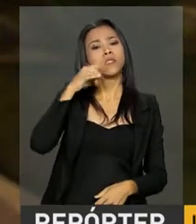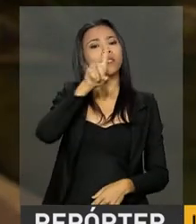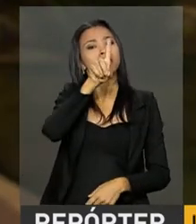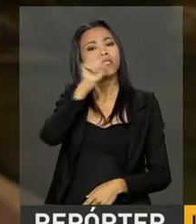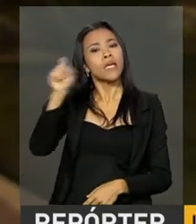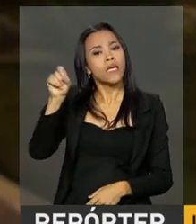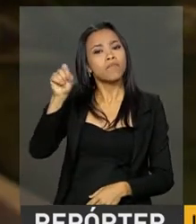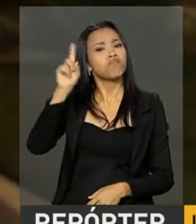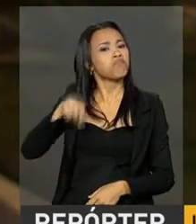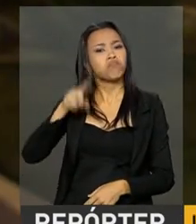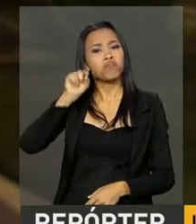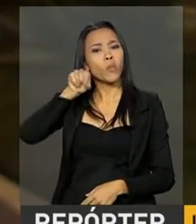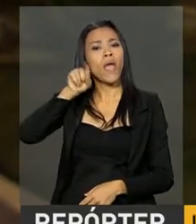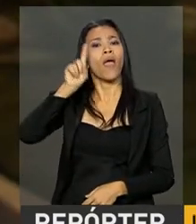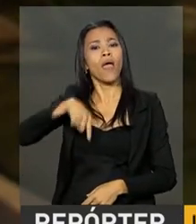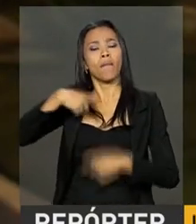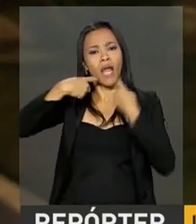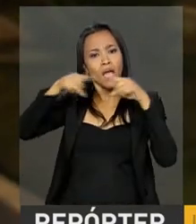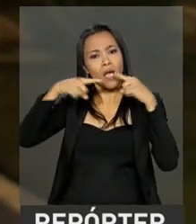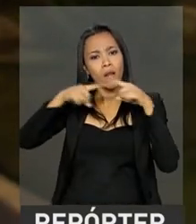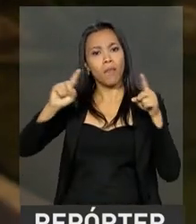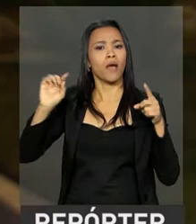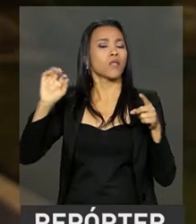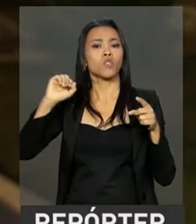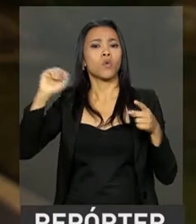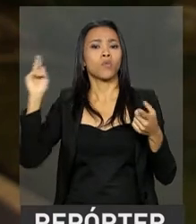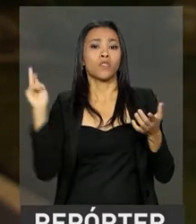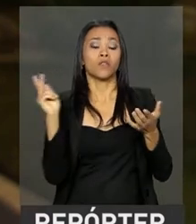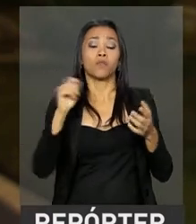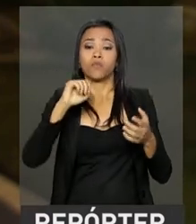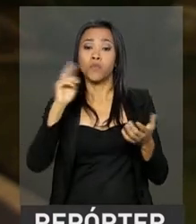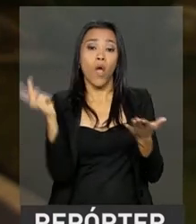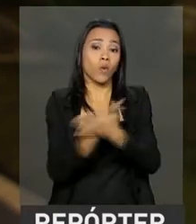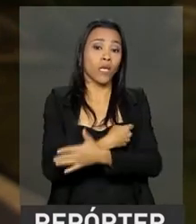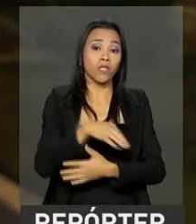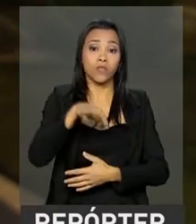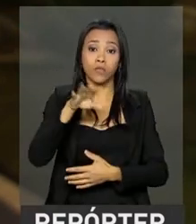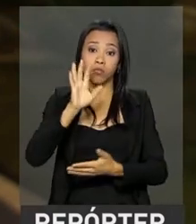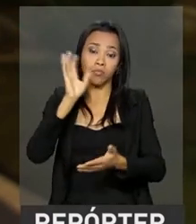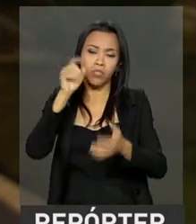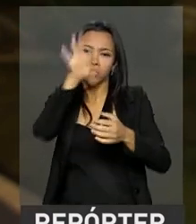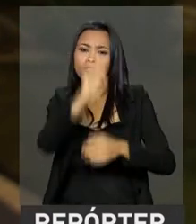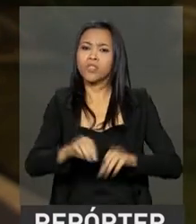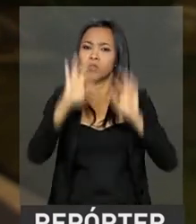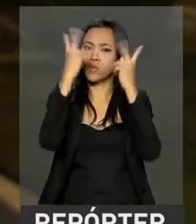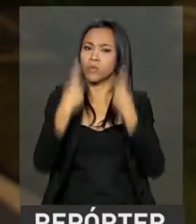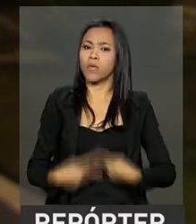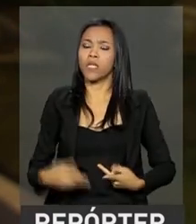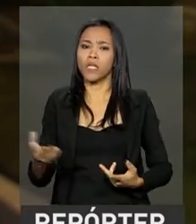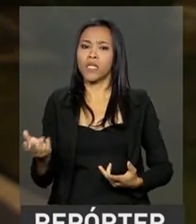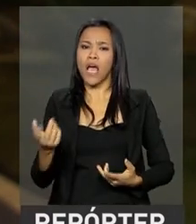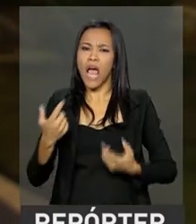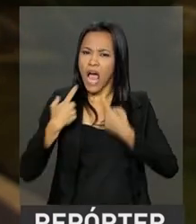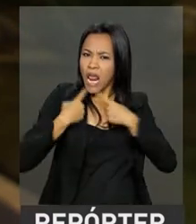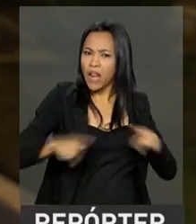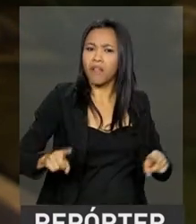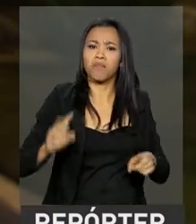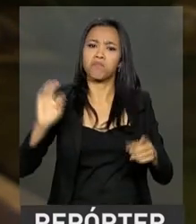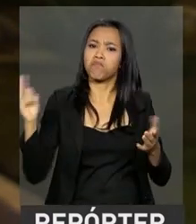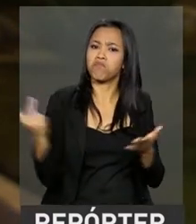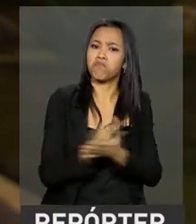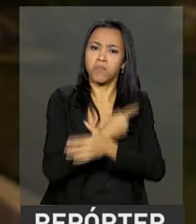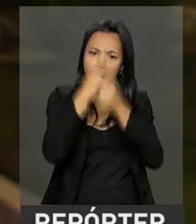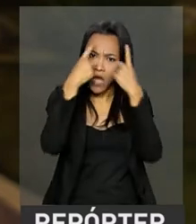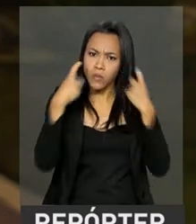para denúncias de violações de direitos humanos, recebeu mais de 1.800 chamadas para denunciar casos de